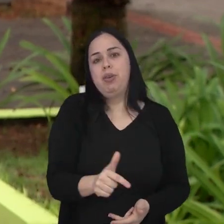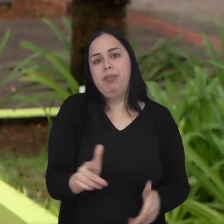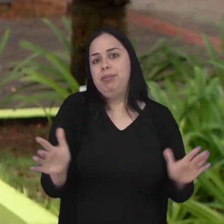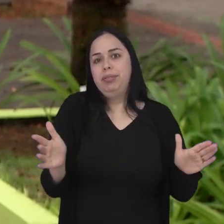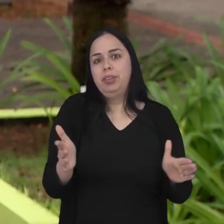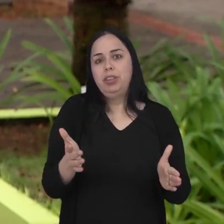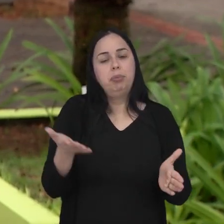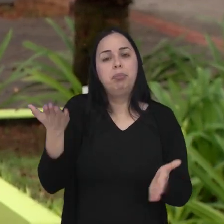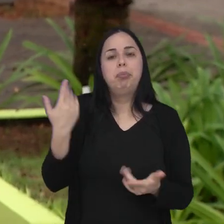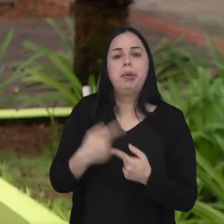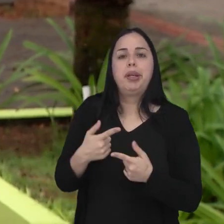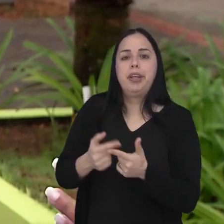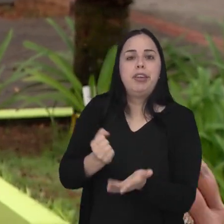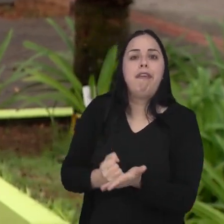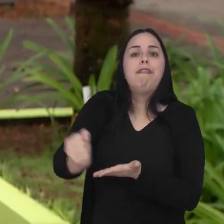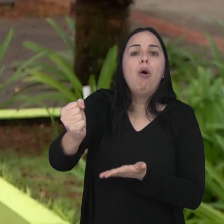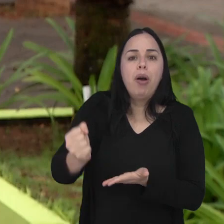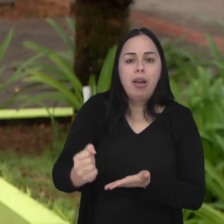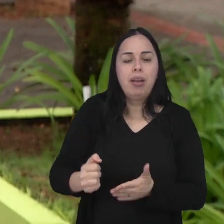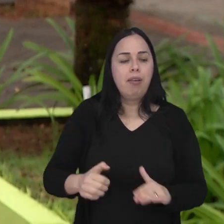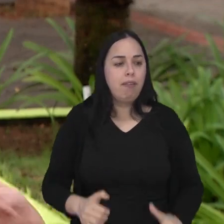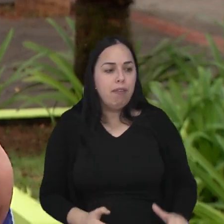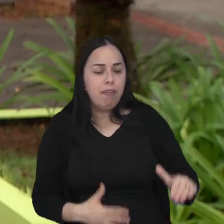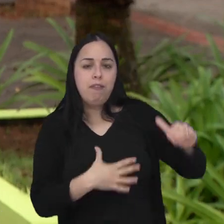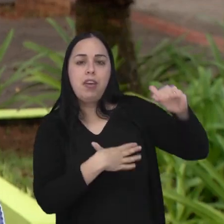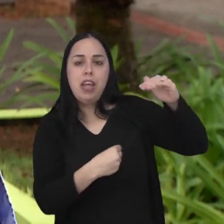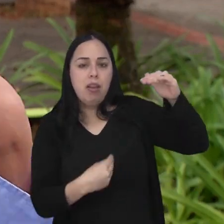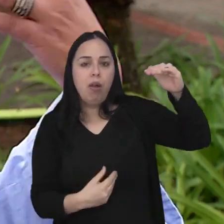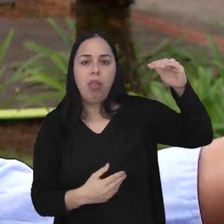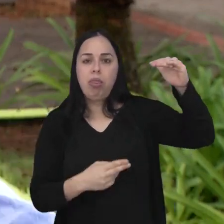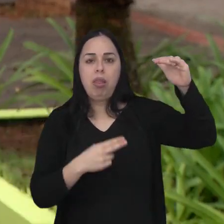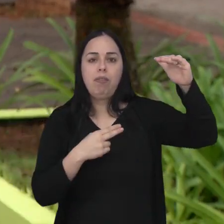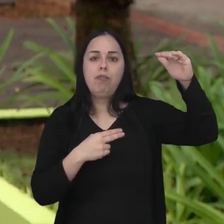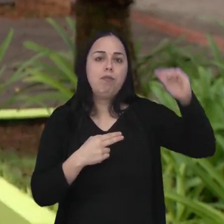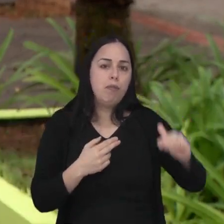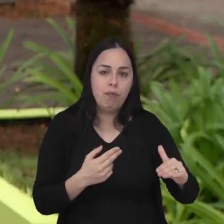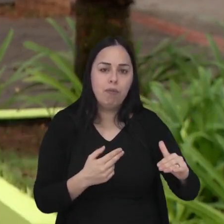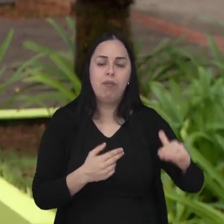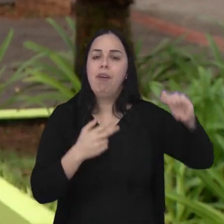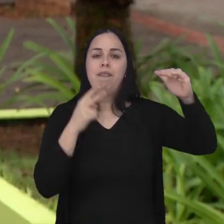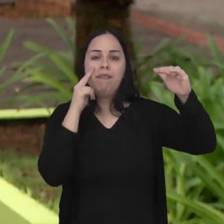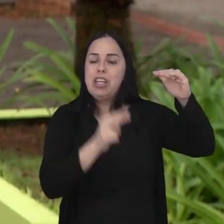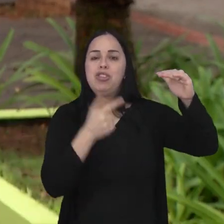viver depois, como, né, ver um filho crescer, estar mais próximo da